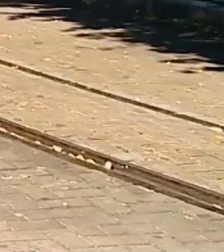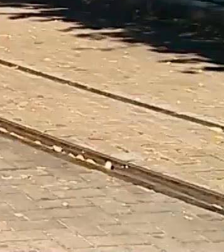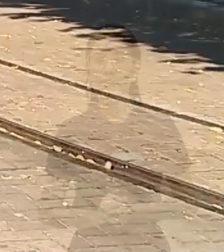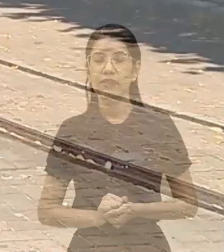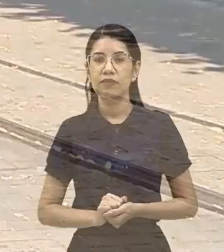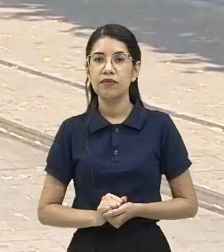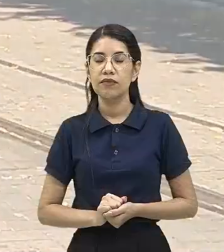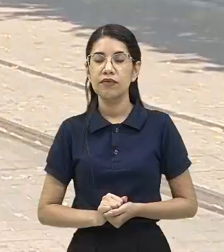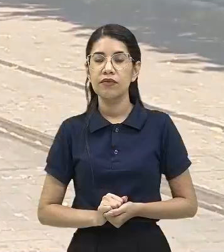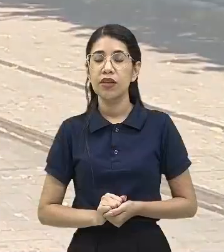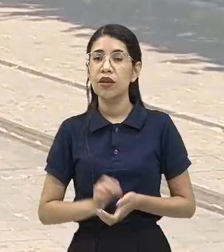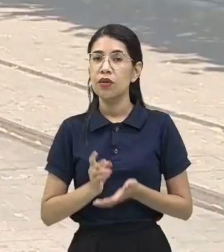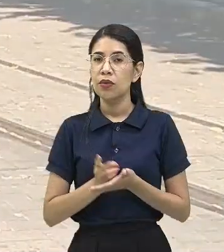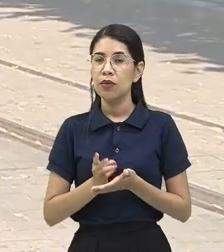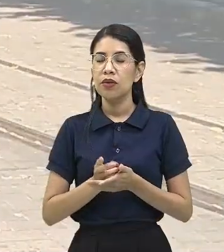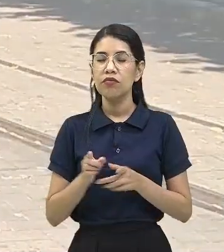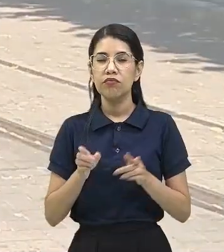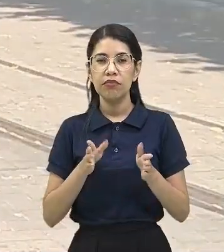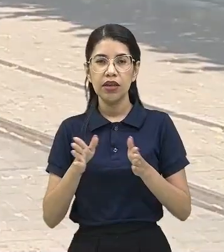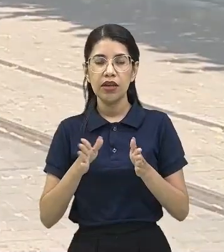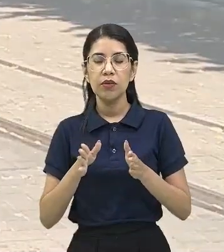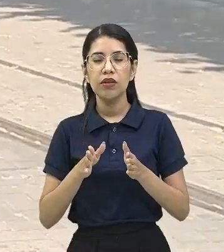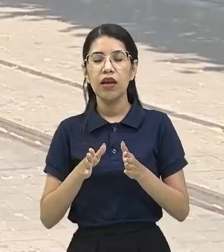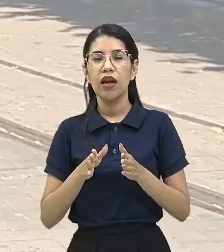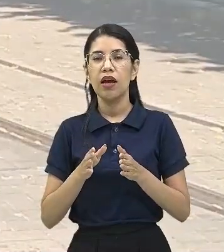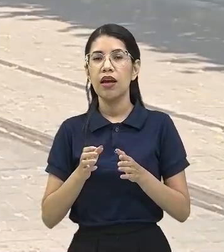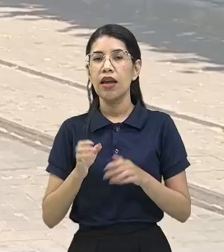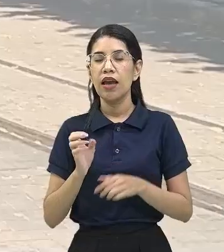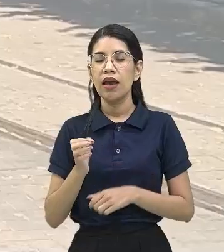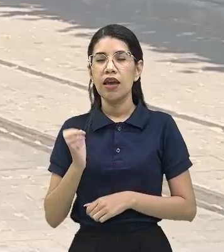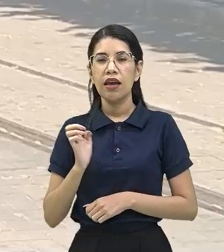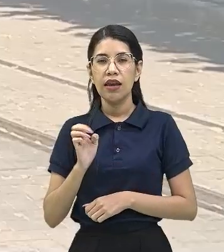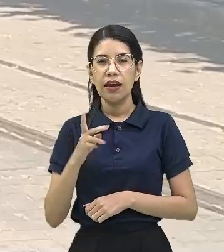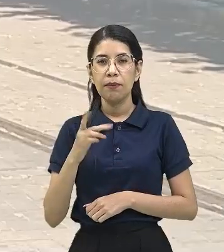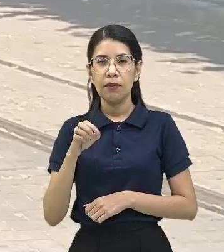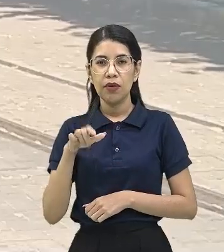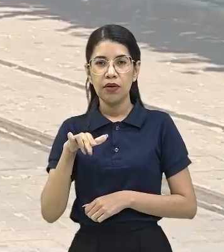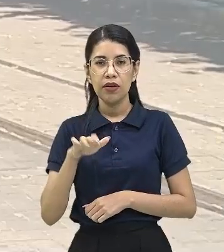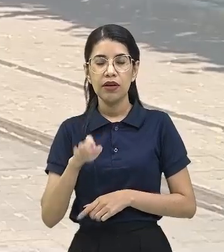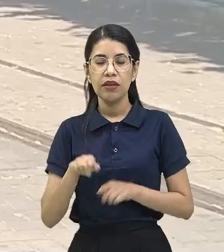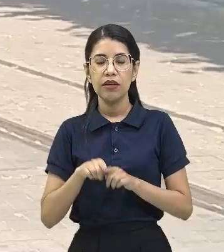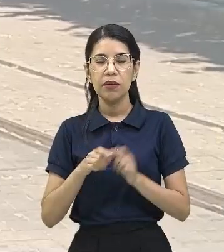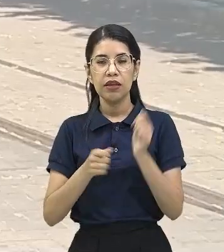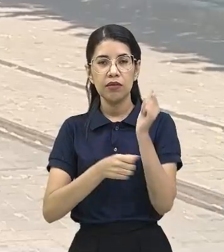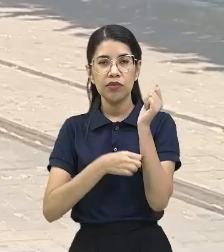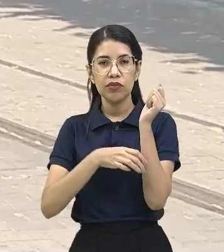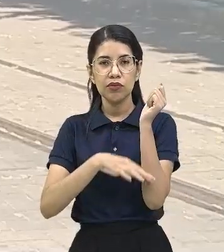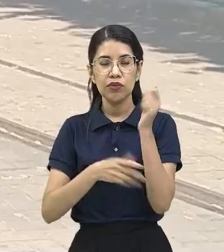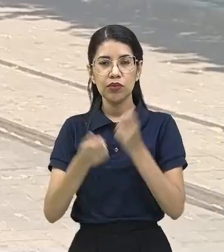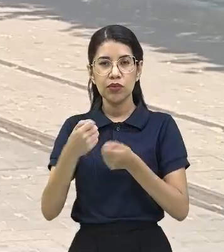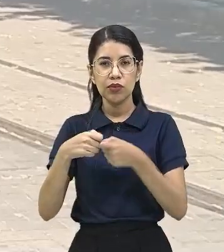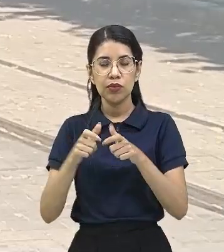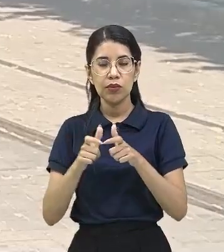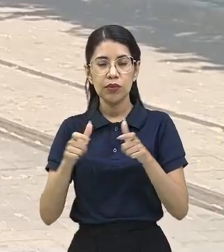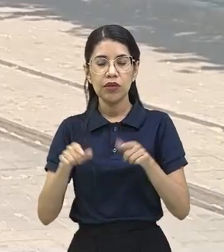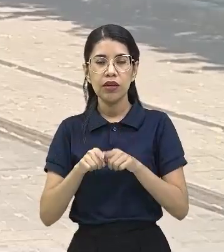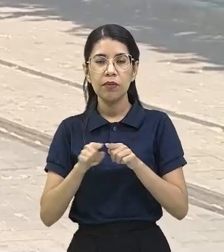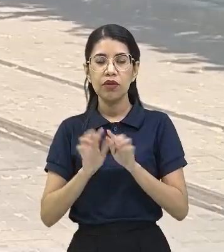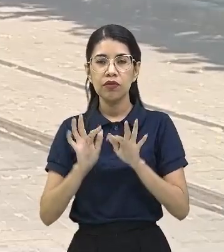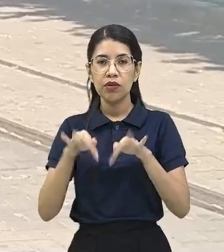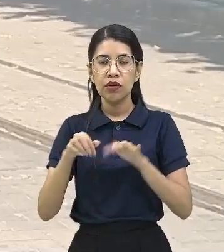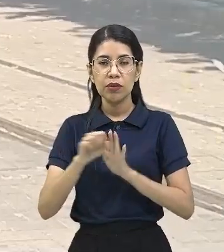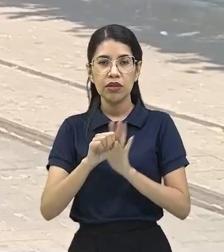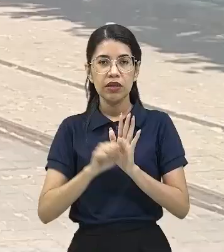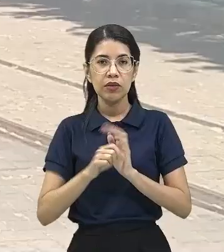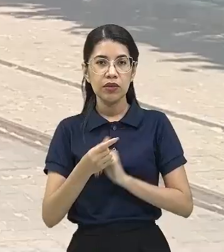E ainda nesse frenesi da Belle Époque, gerada pela economia da borracha, no final do século XIX nós temos a implementação do